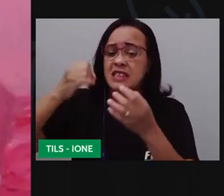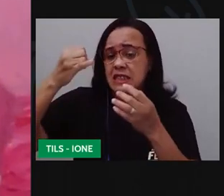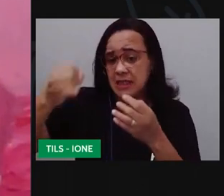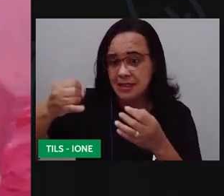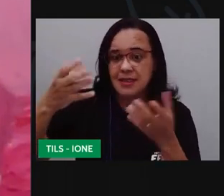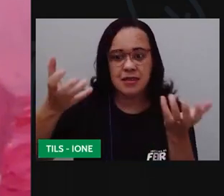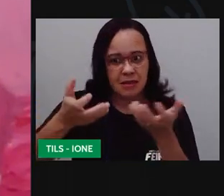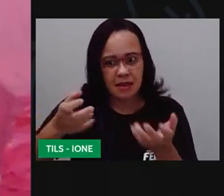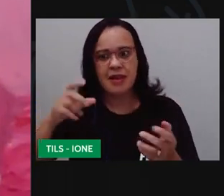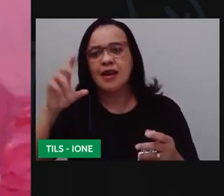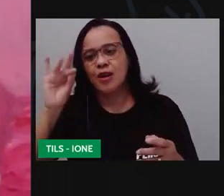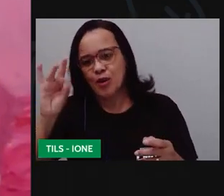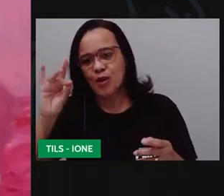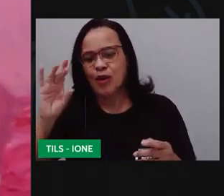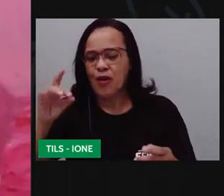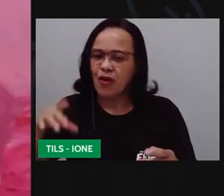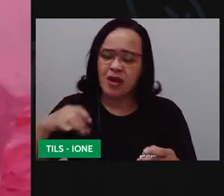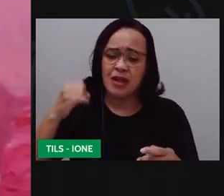ó